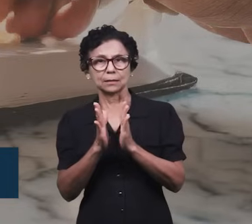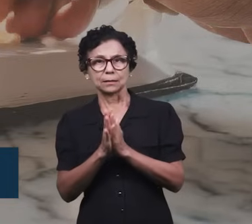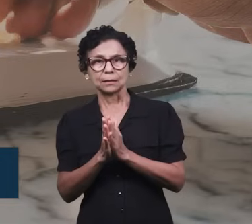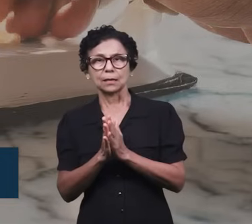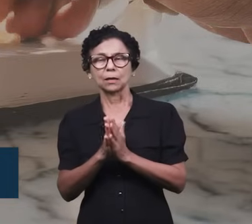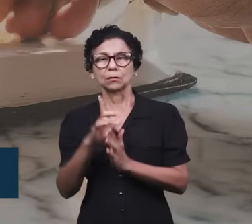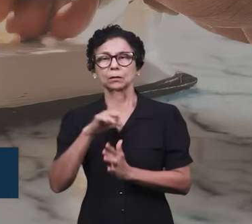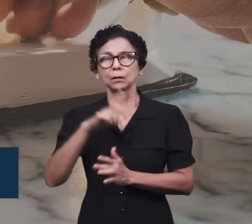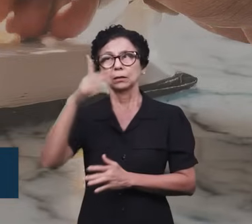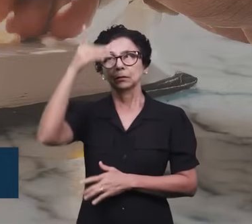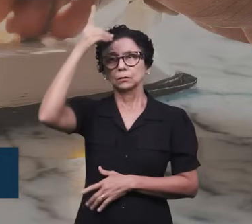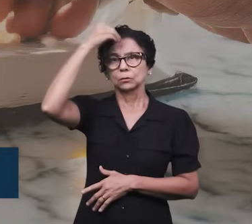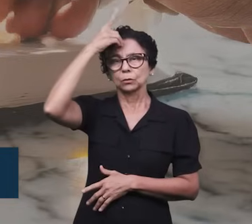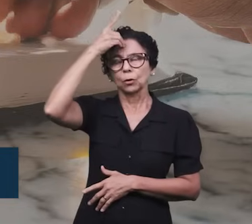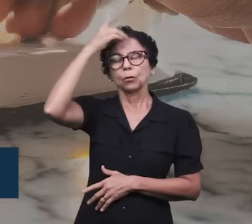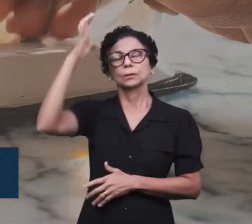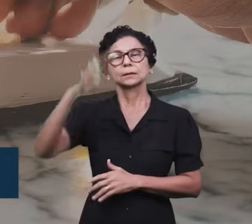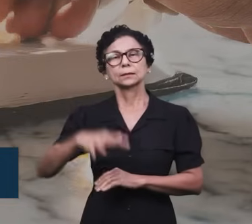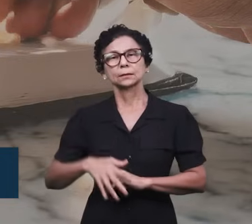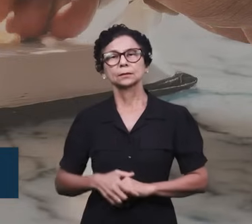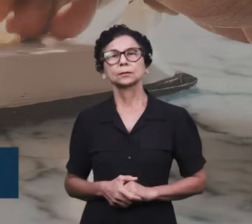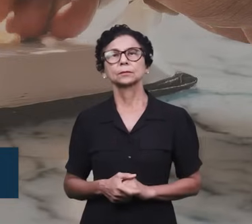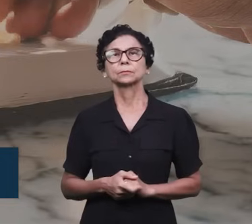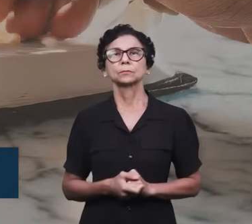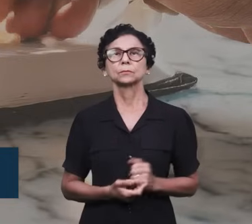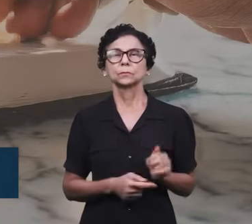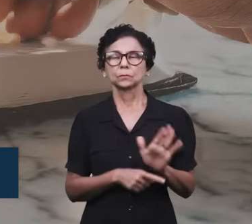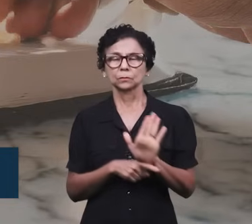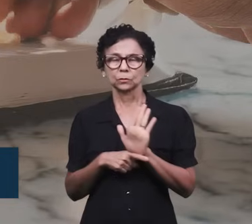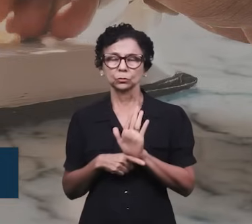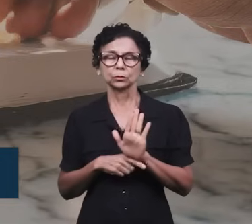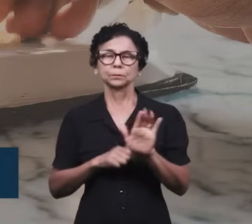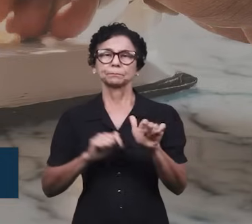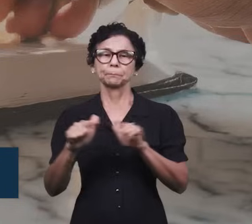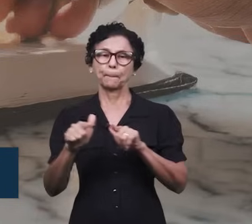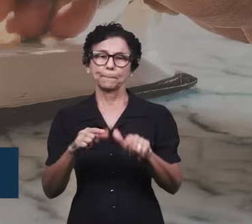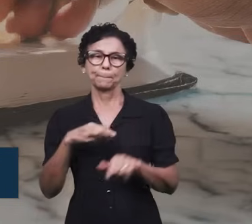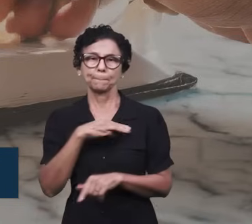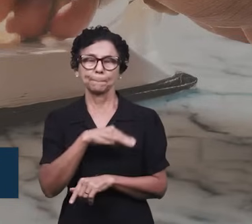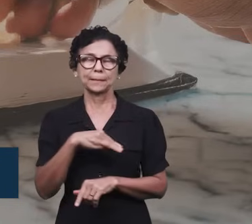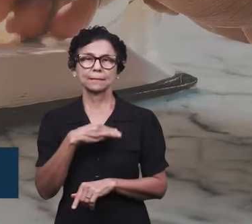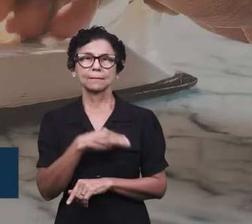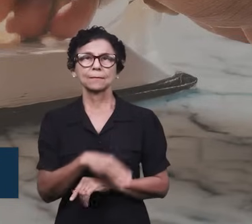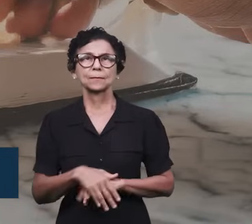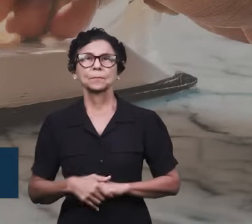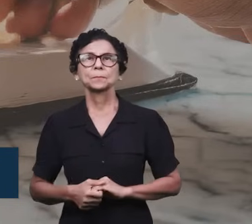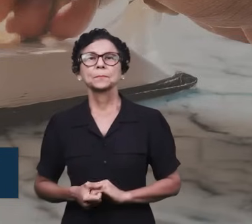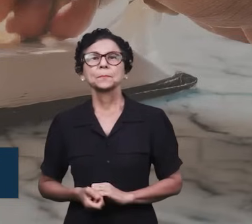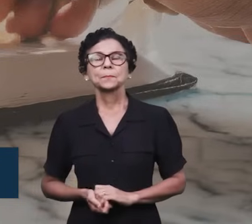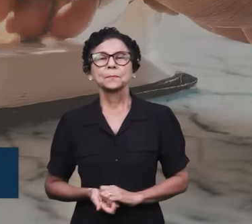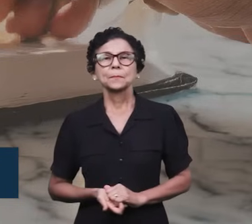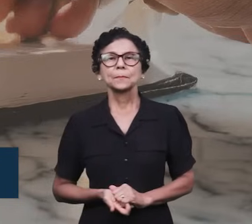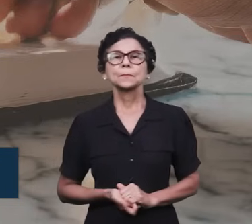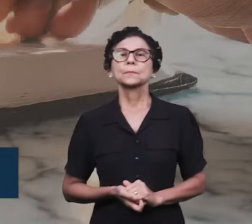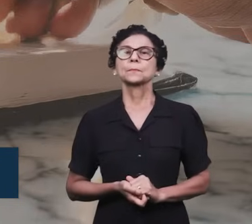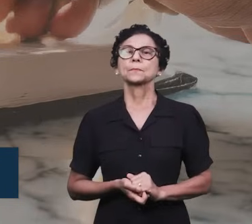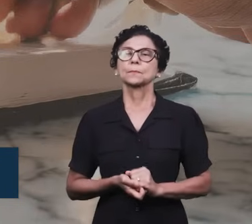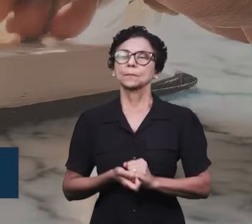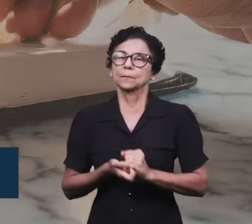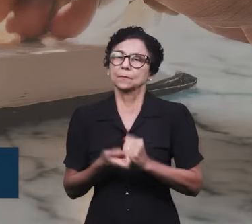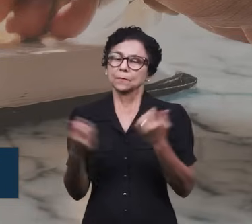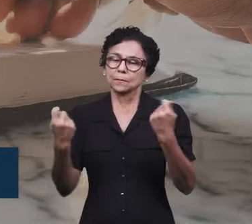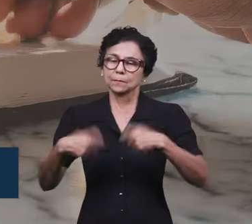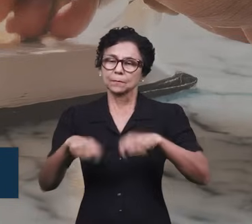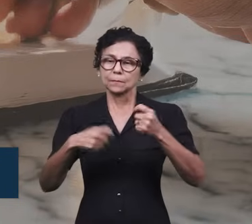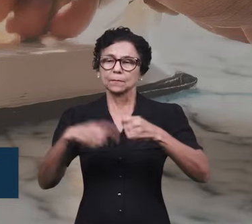dons espirituais, tudo isso, né, nos ajuda muito no trabalho, e essas são as informações que nós